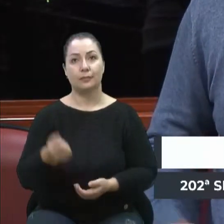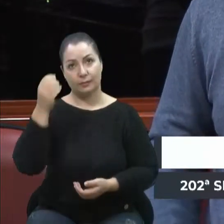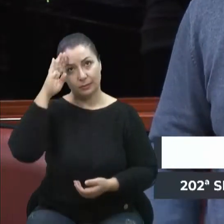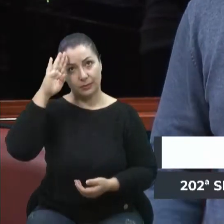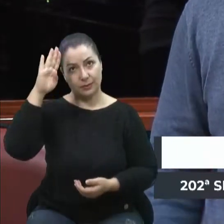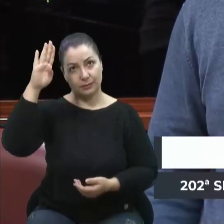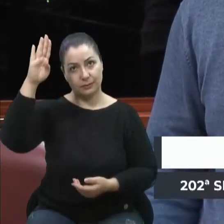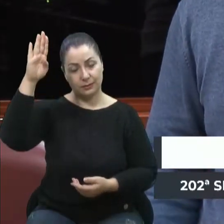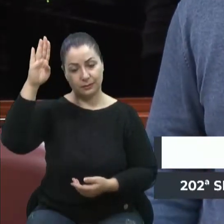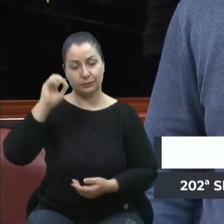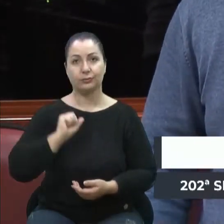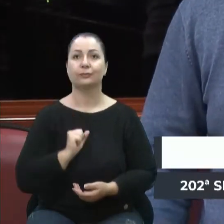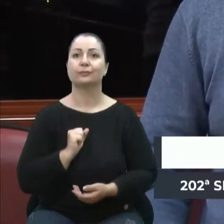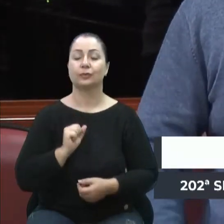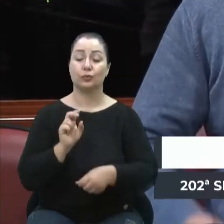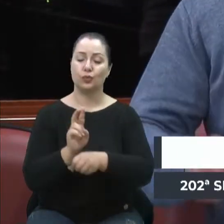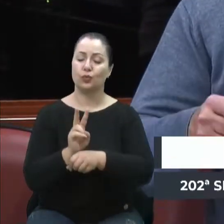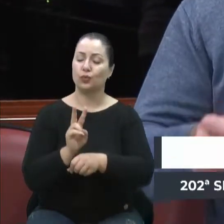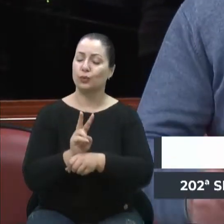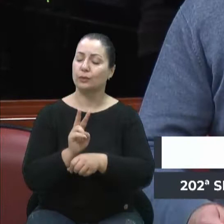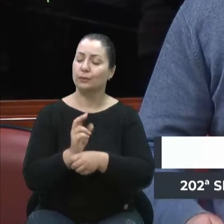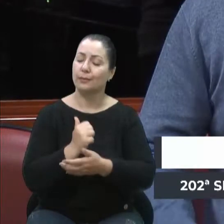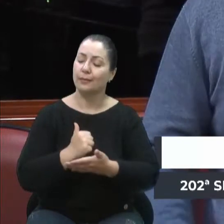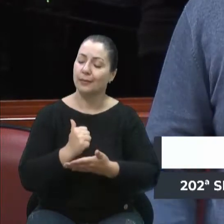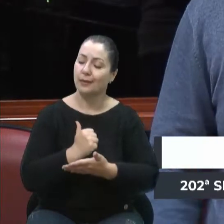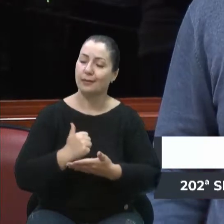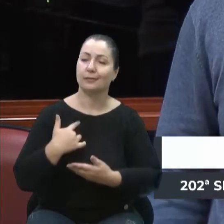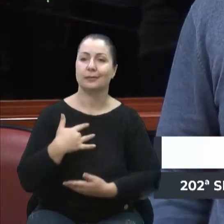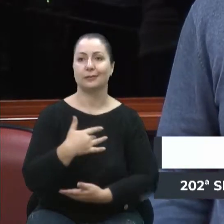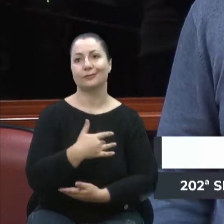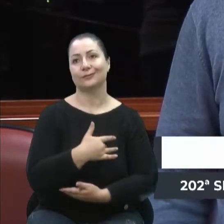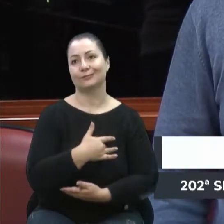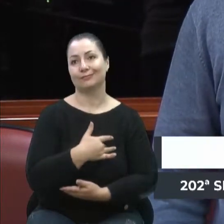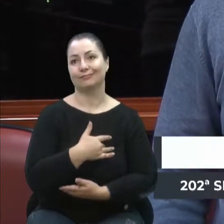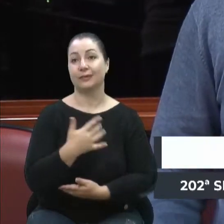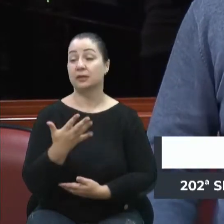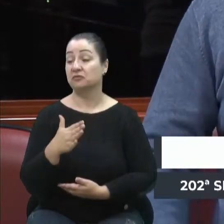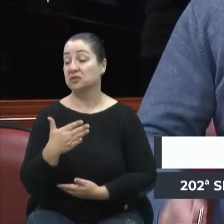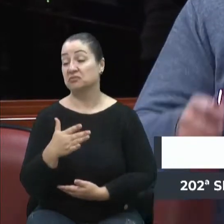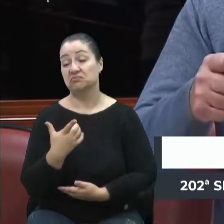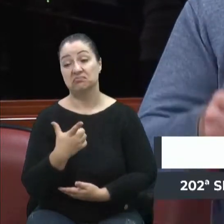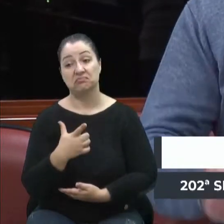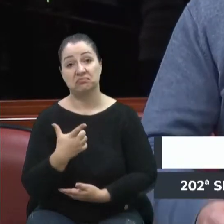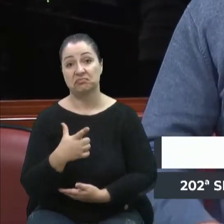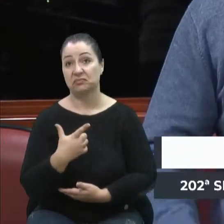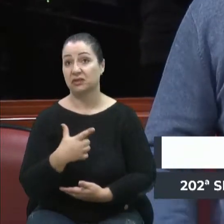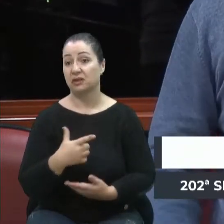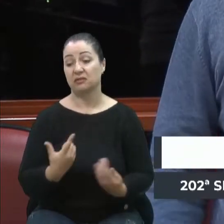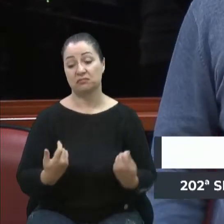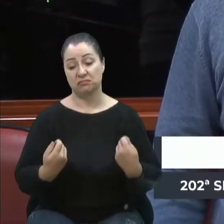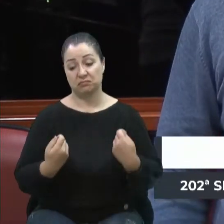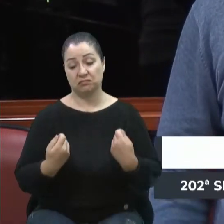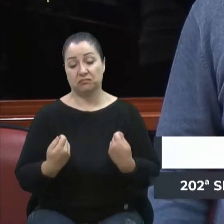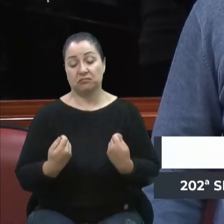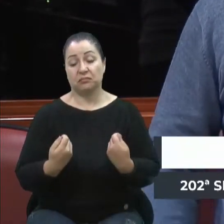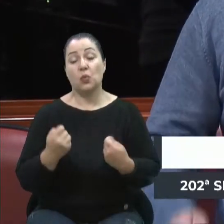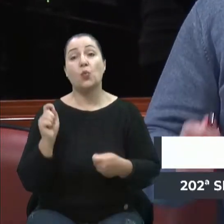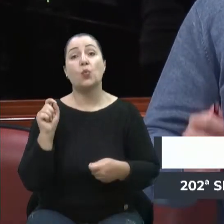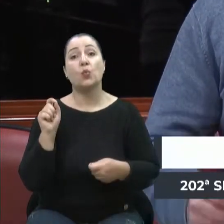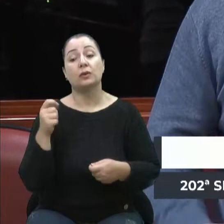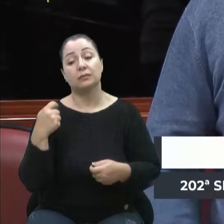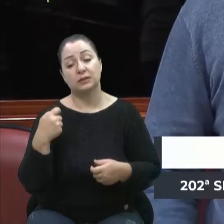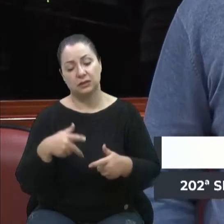principalmente na atenção básica, muitas vezes sem condições, né, sem os equipamentos